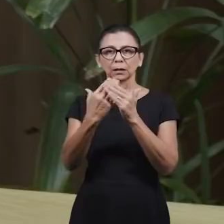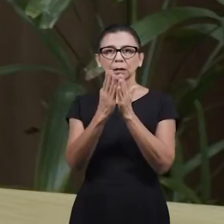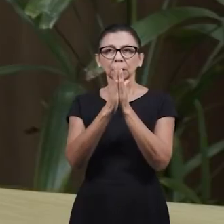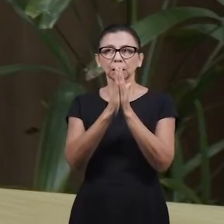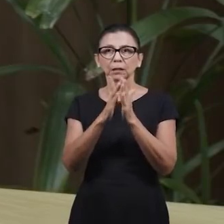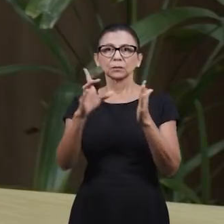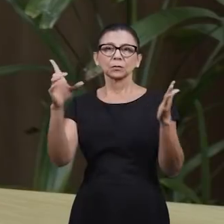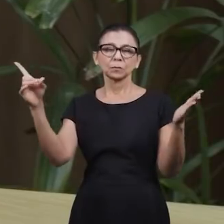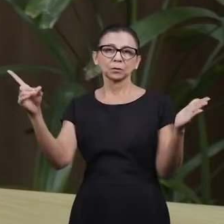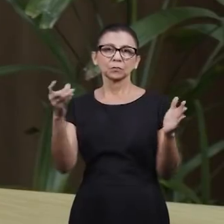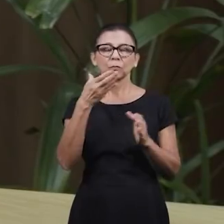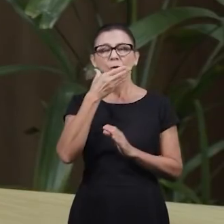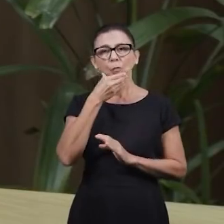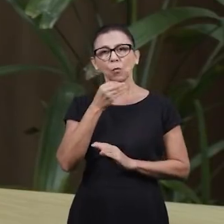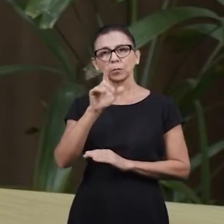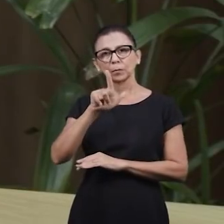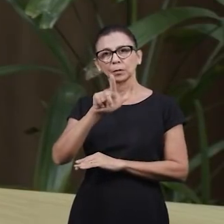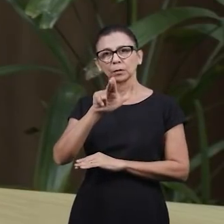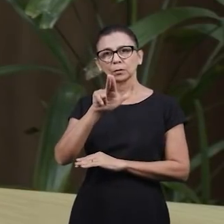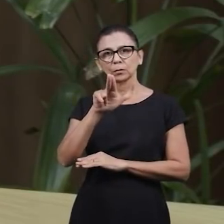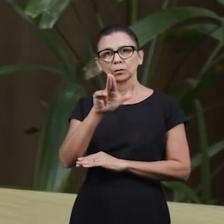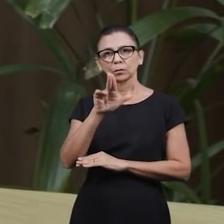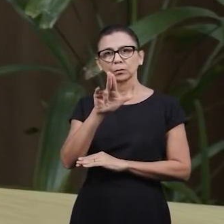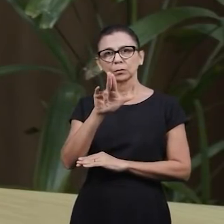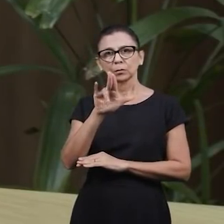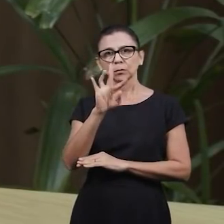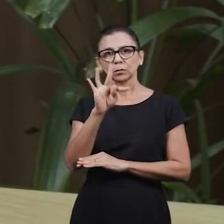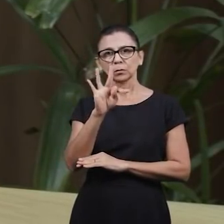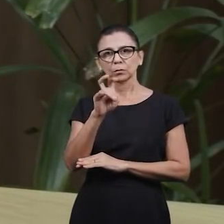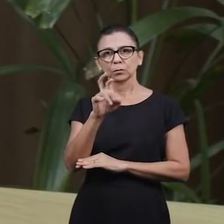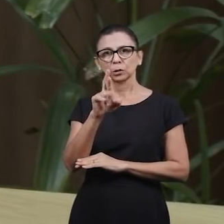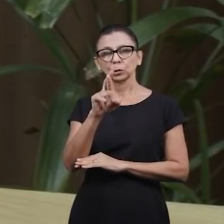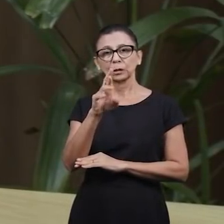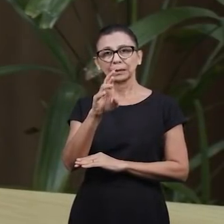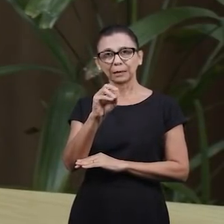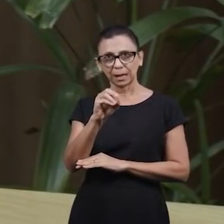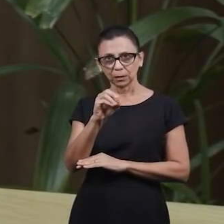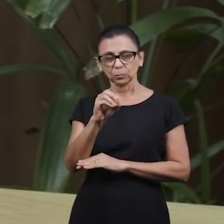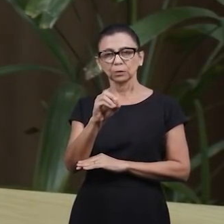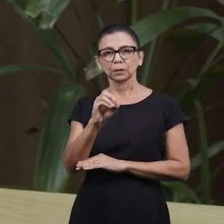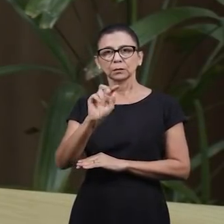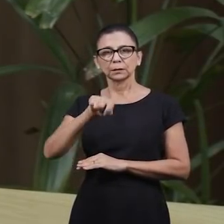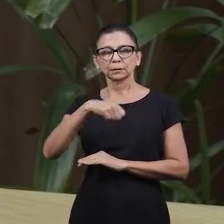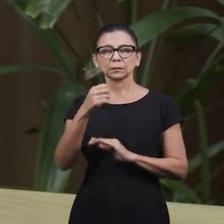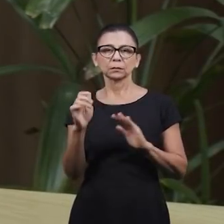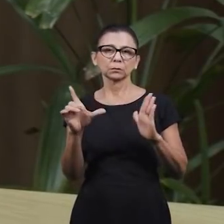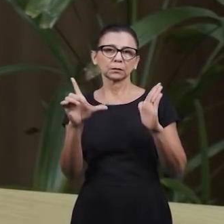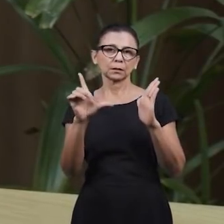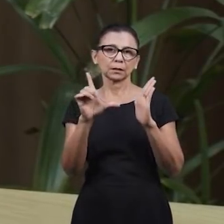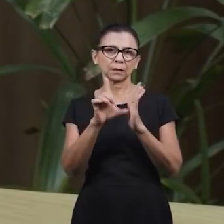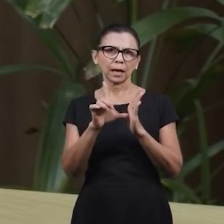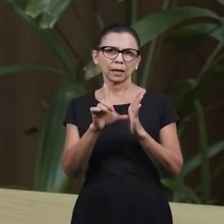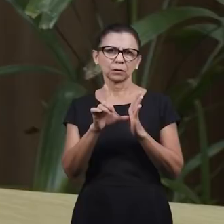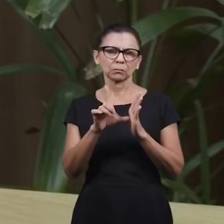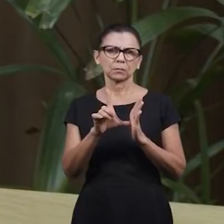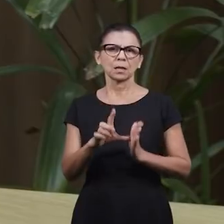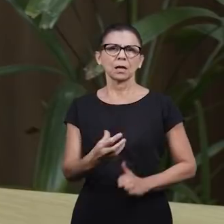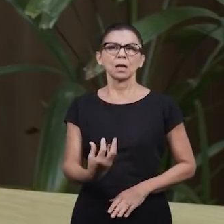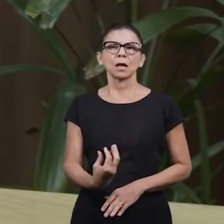Lutero, que tirou, vamos dizer assim, a Bíblia de dentro dos mosteiros